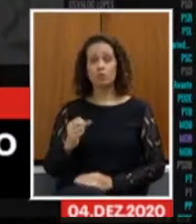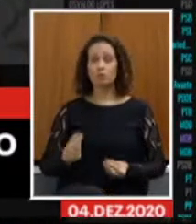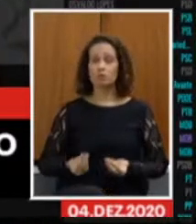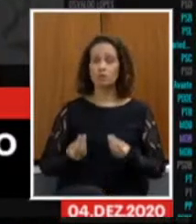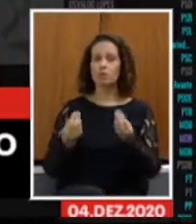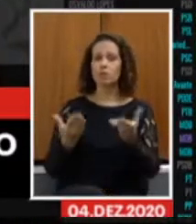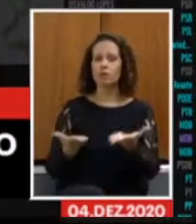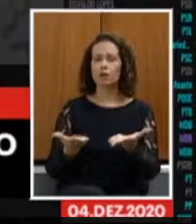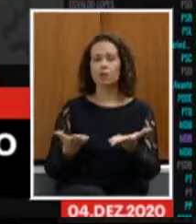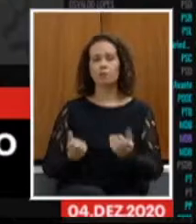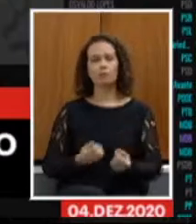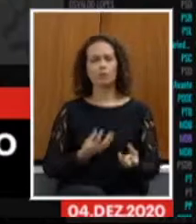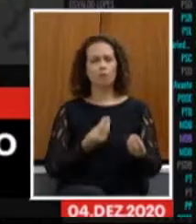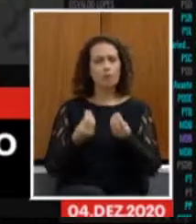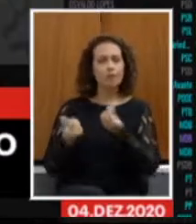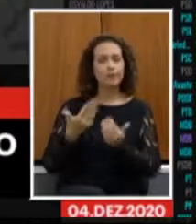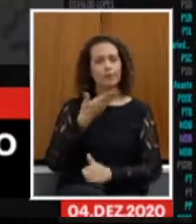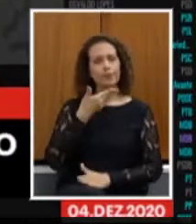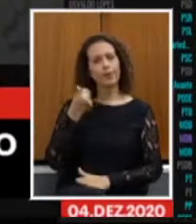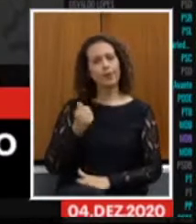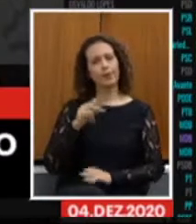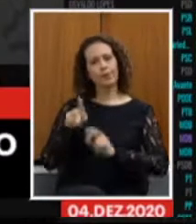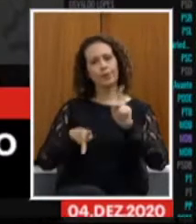população com mais qualidade.